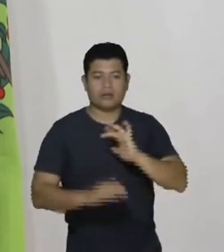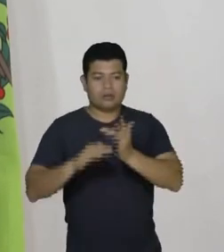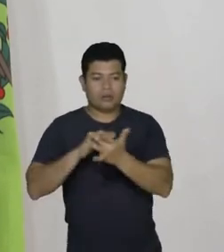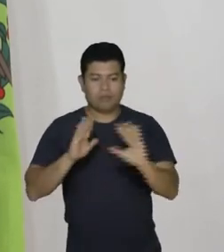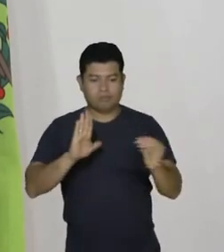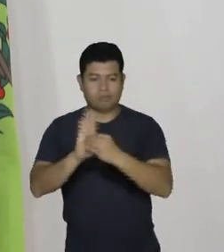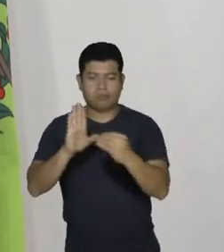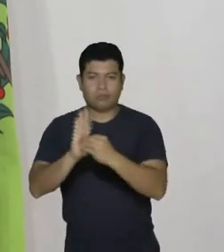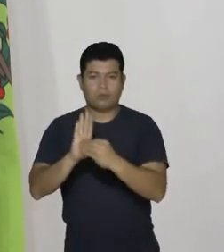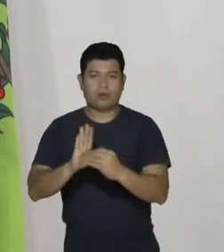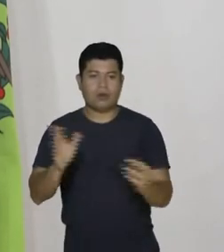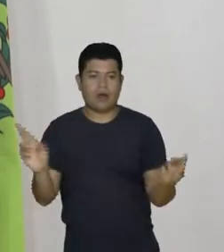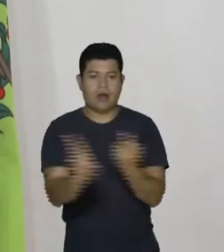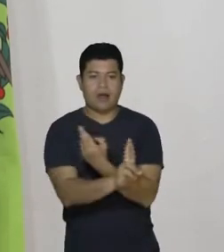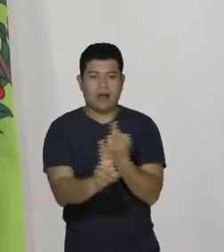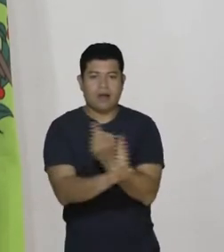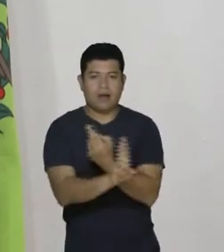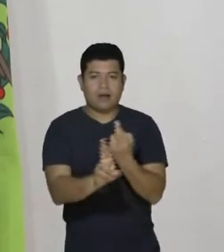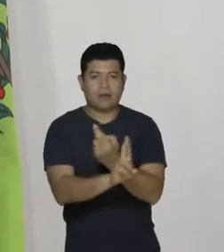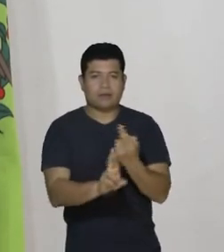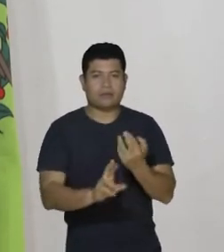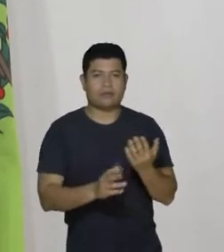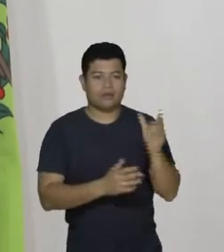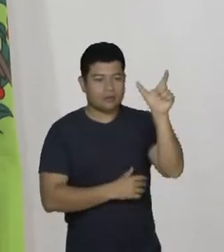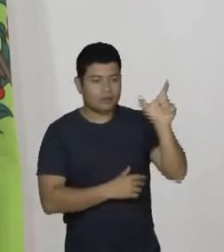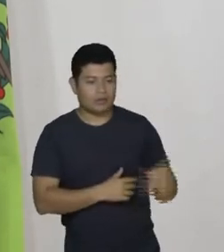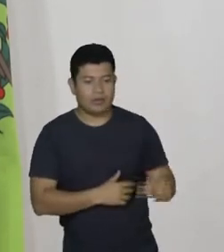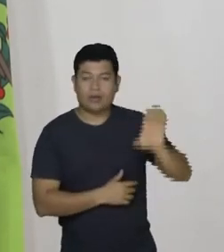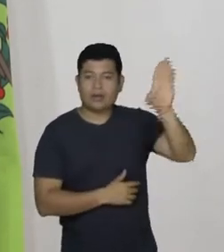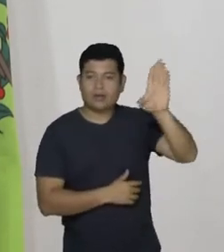sociais algo em relação ao candidato Bolsonaro.